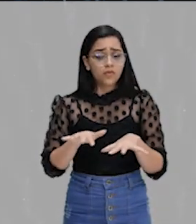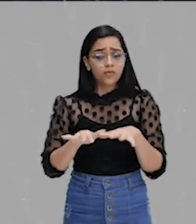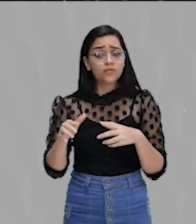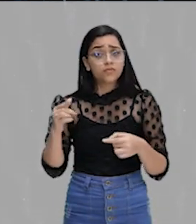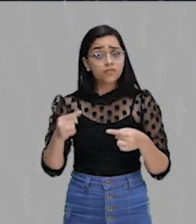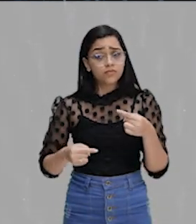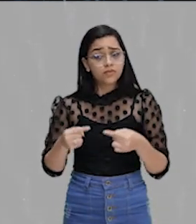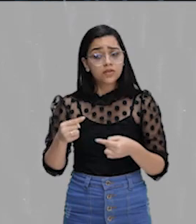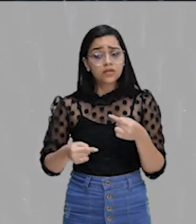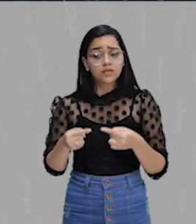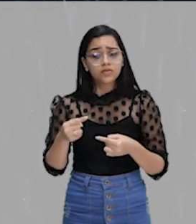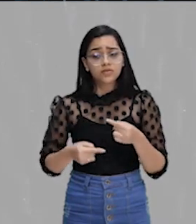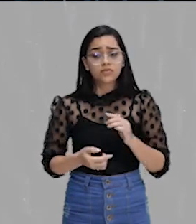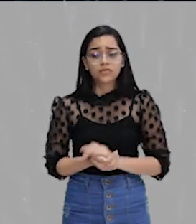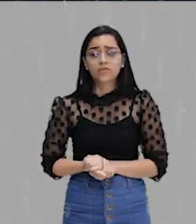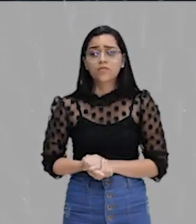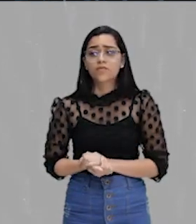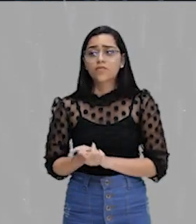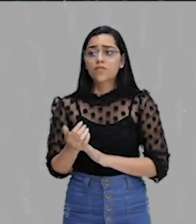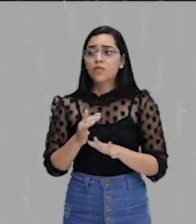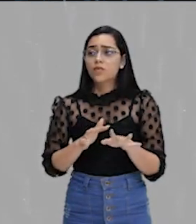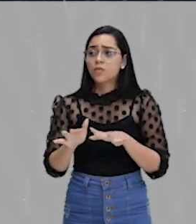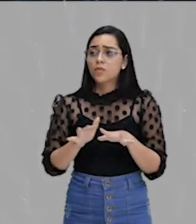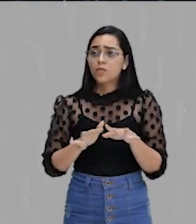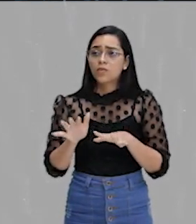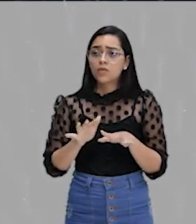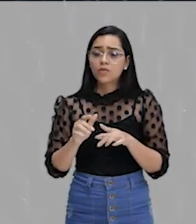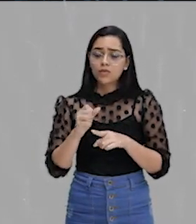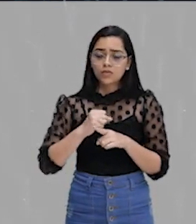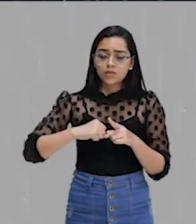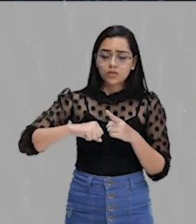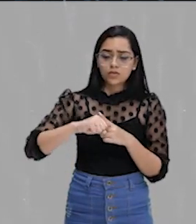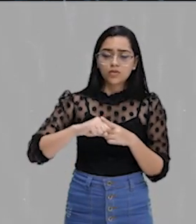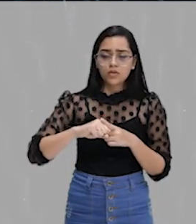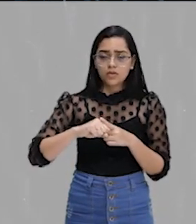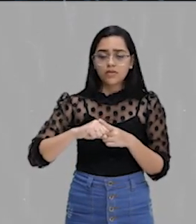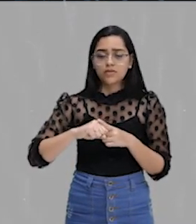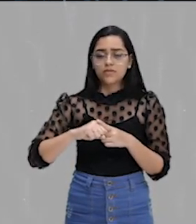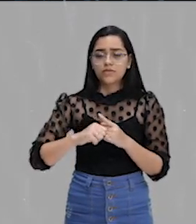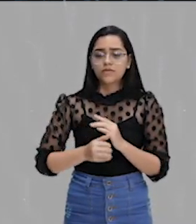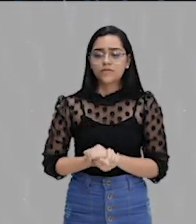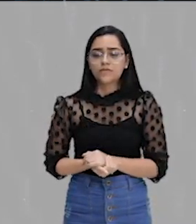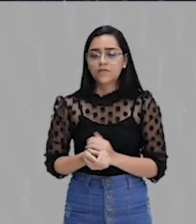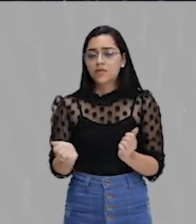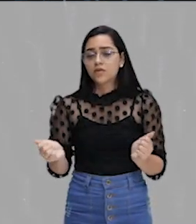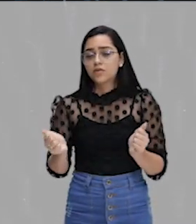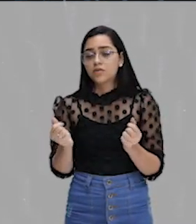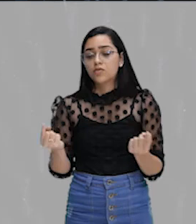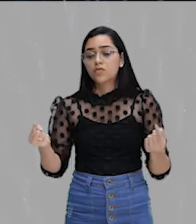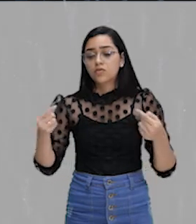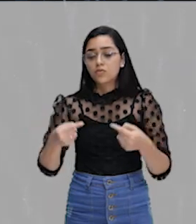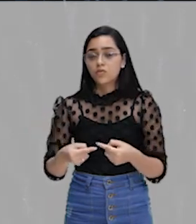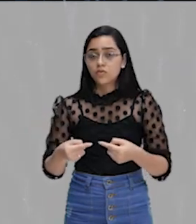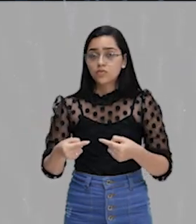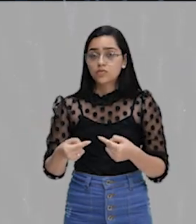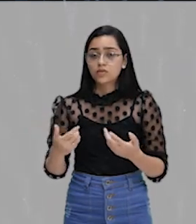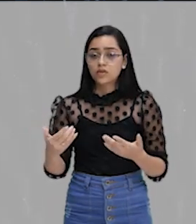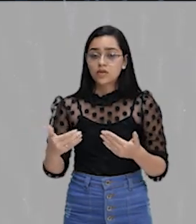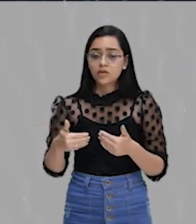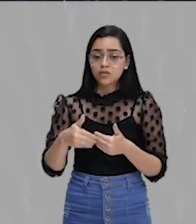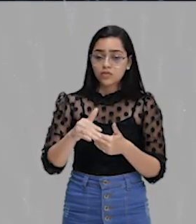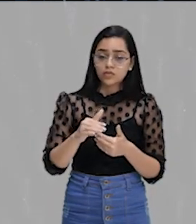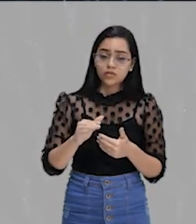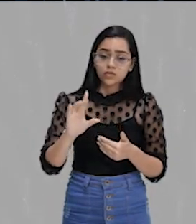político. Ele é um movimento da sociedade chilena contra a continuidade